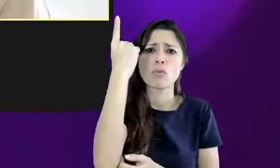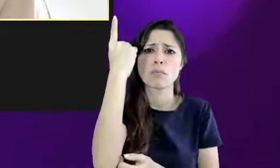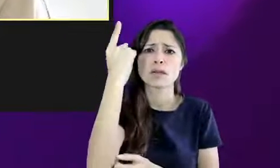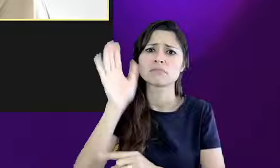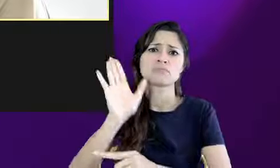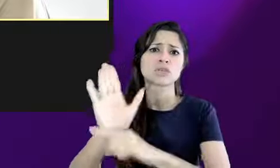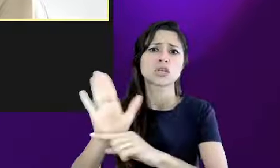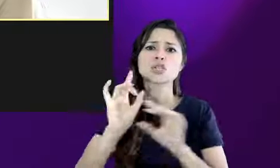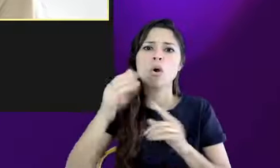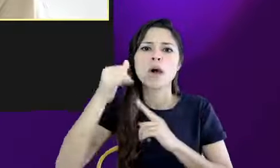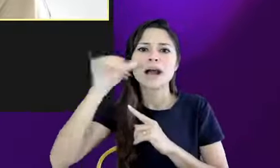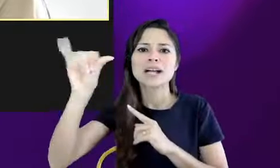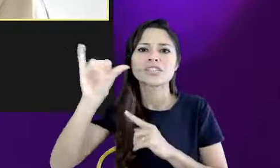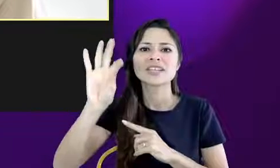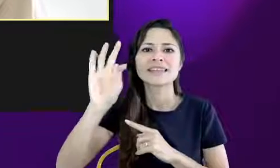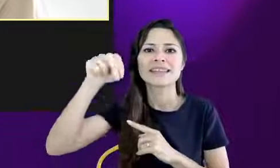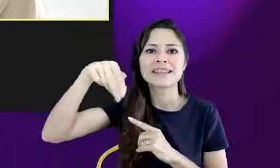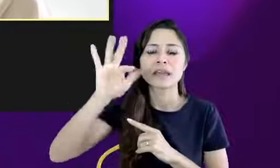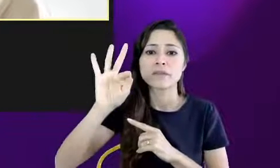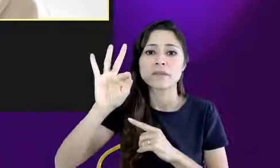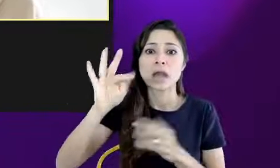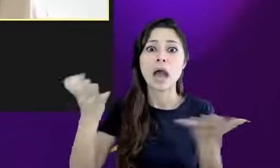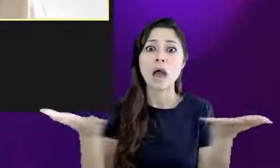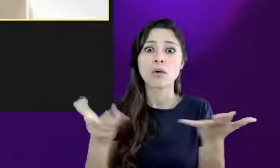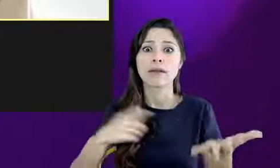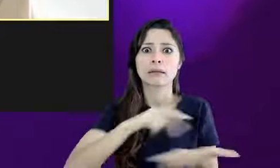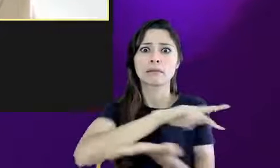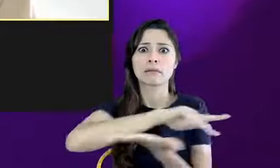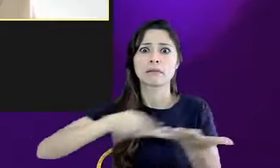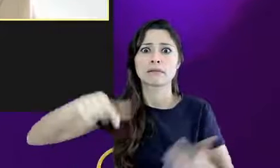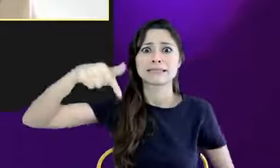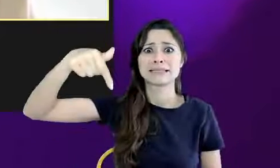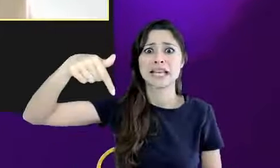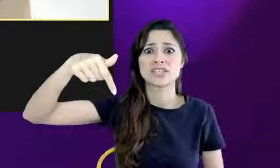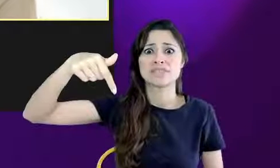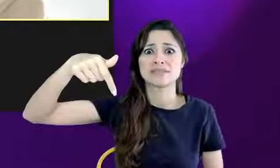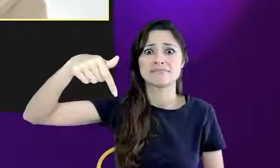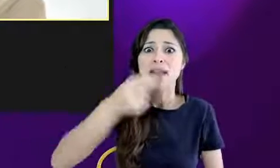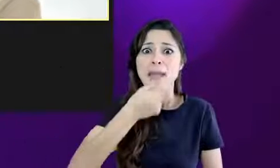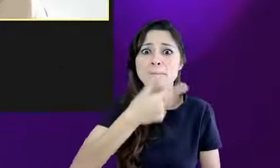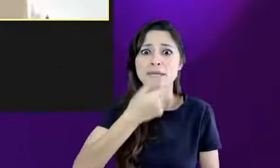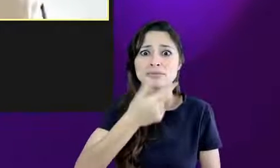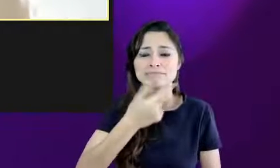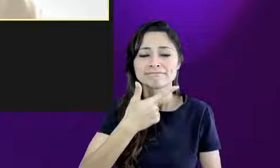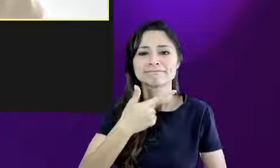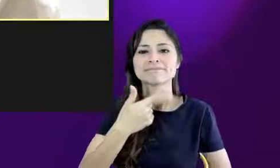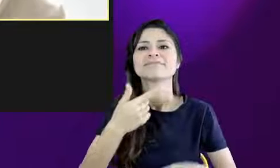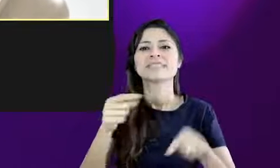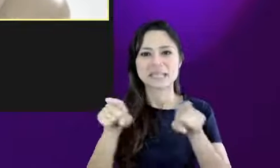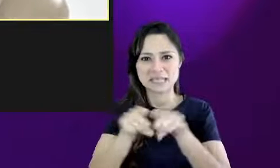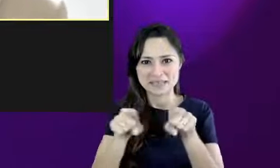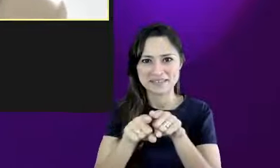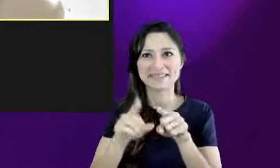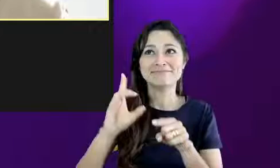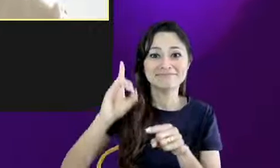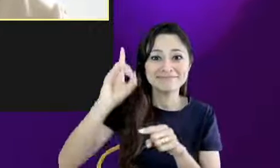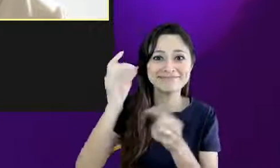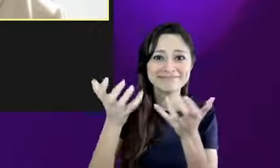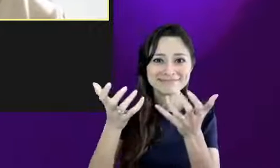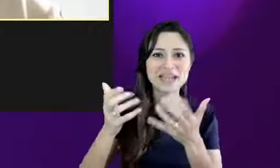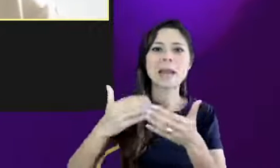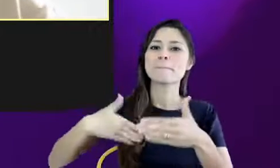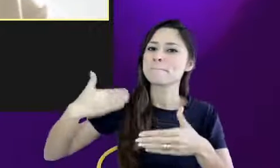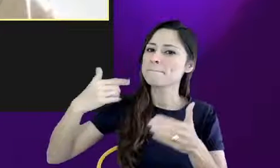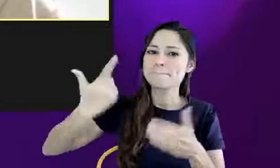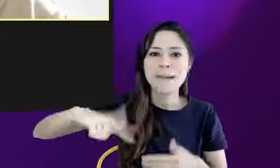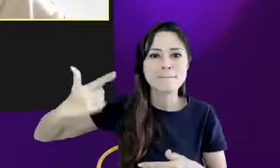anti-TNFs. Hoje a gente tem aí 7 opções, mais os biosimilares. Então, e logo, se Deus quiser, nós vamos ter mais opções,